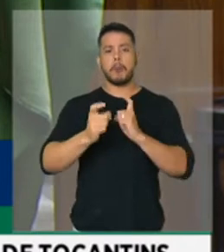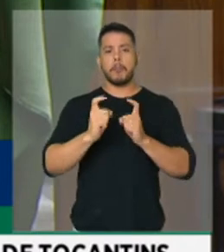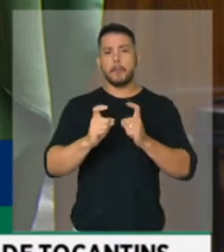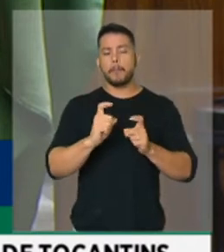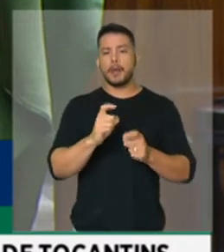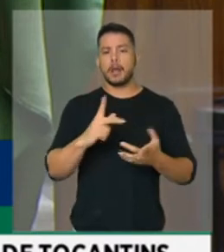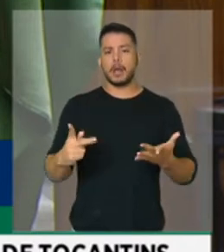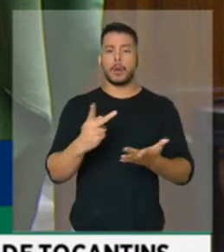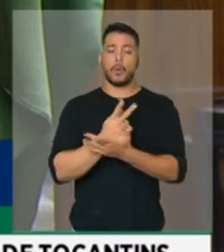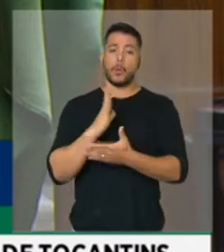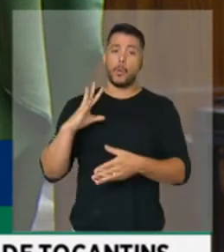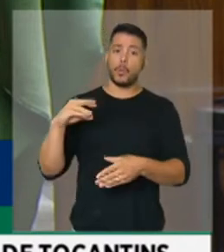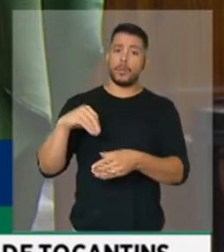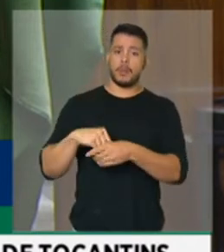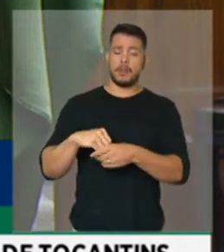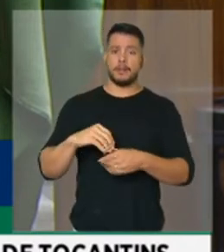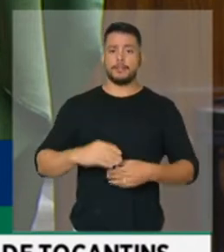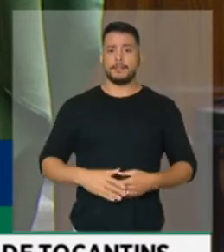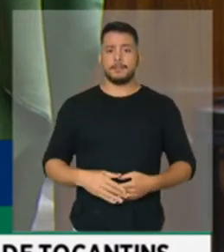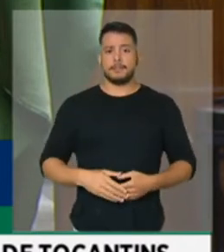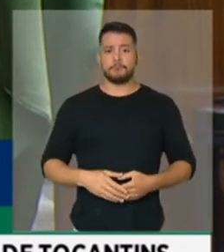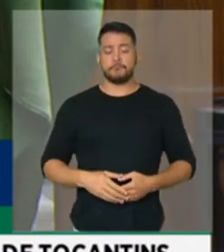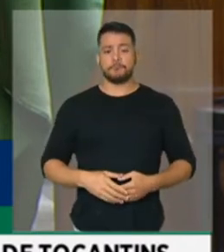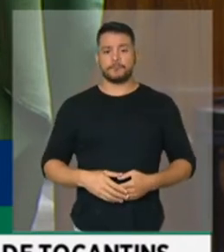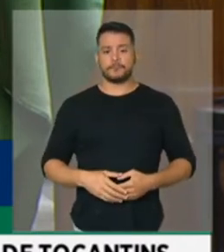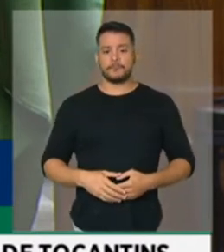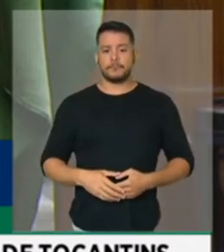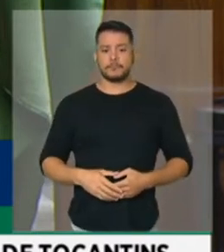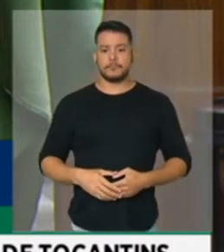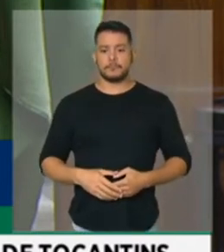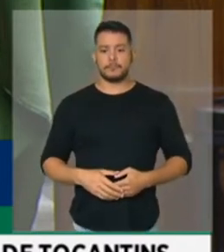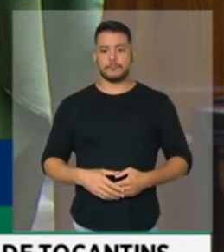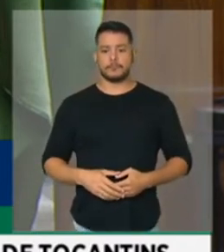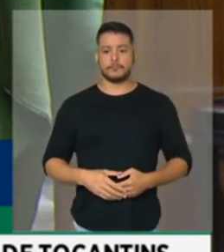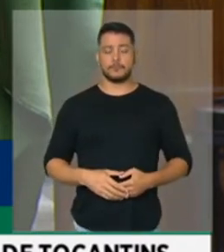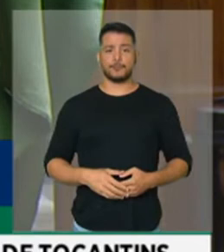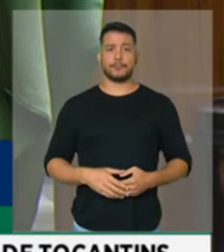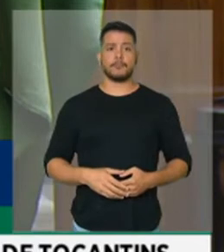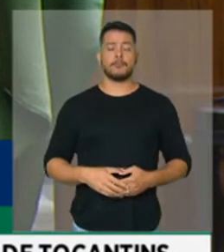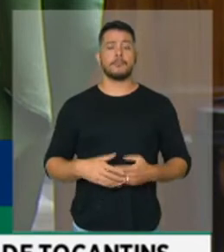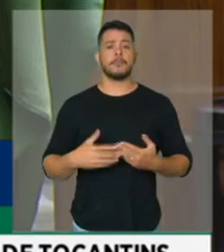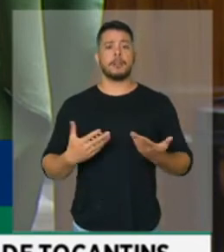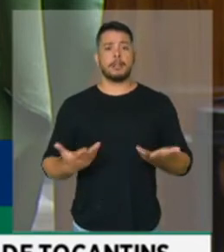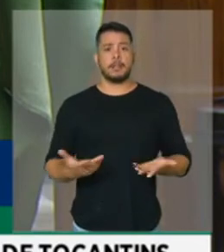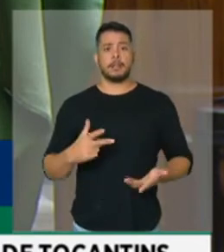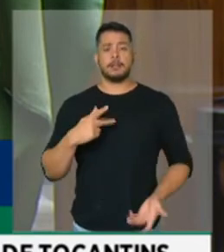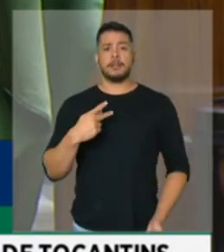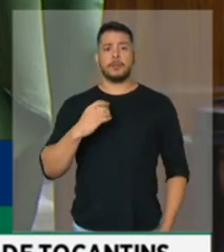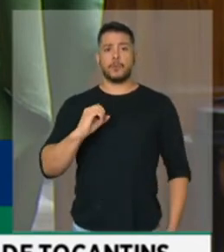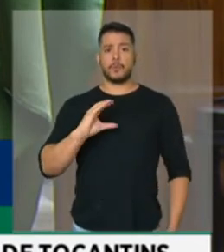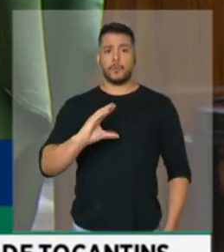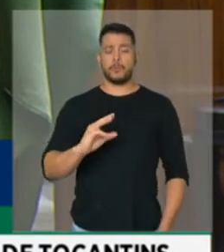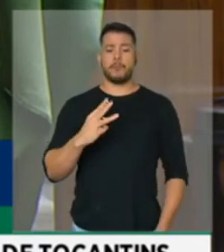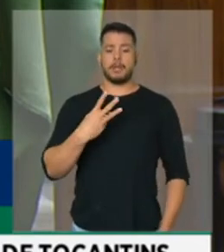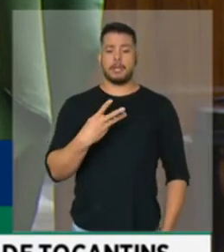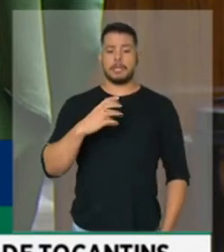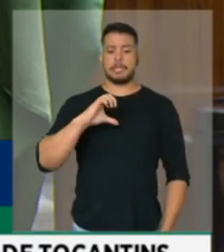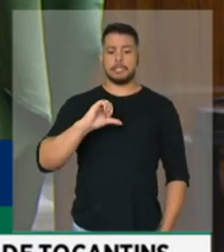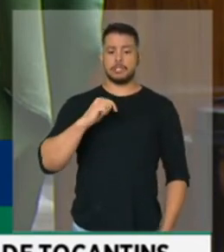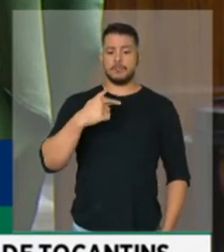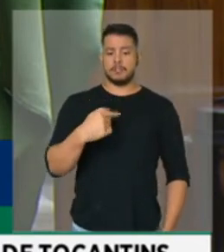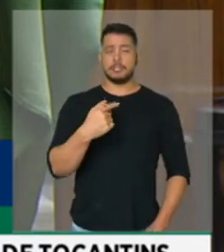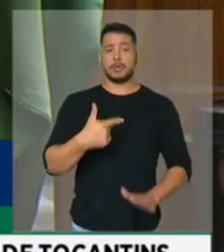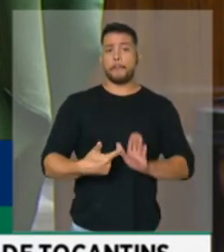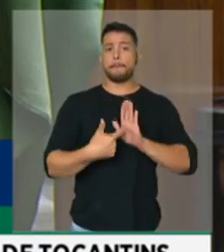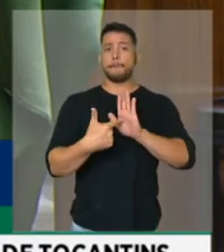que a convalidação e a manutenção dos seus atos. Ora, a PEC 397 ressalta a situação de má-fé, as